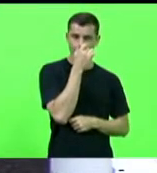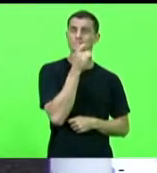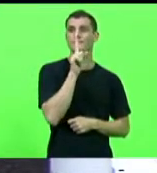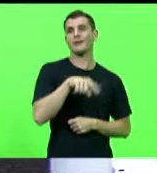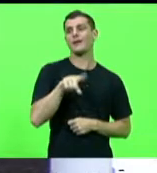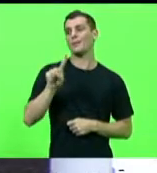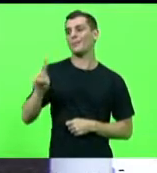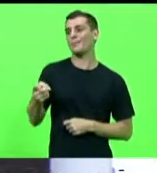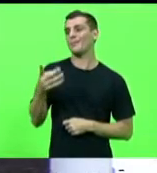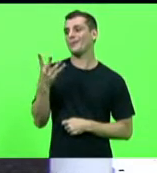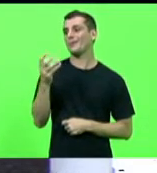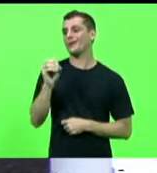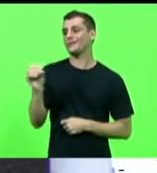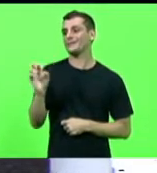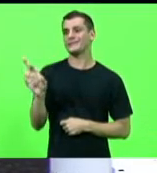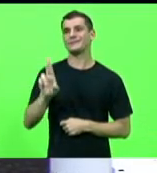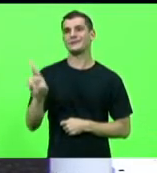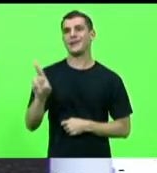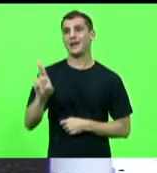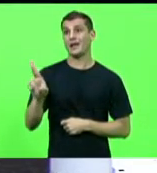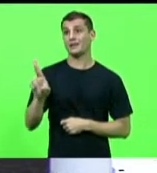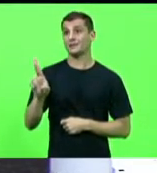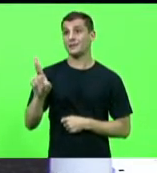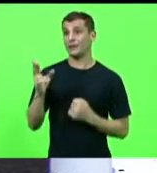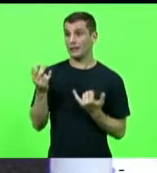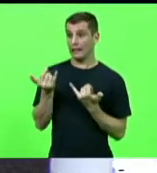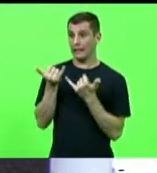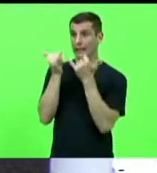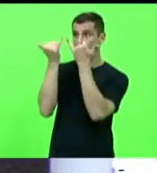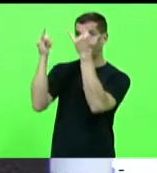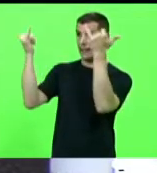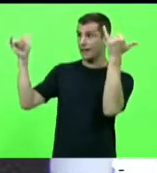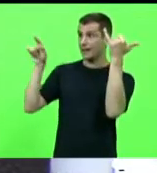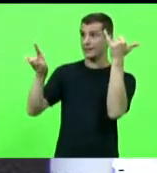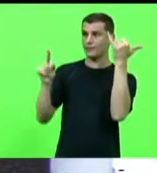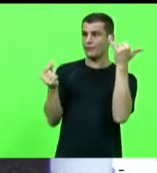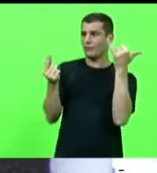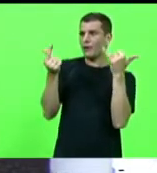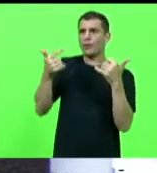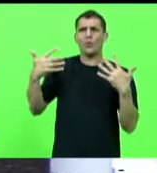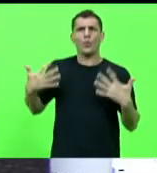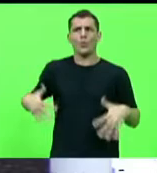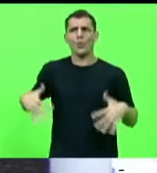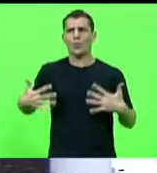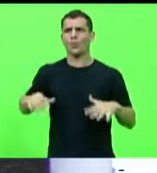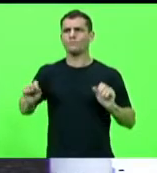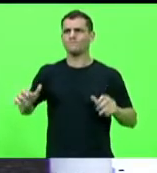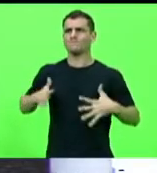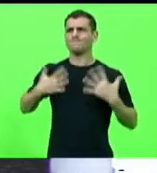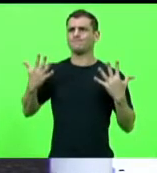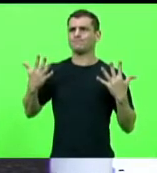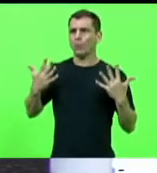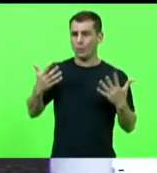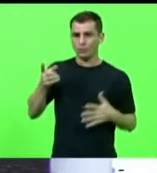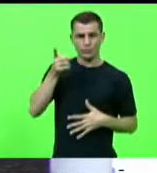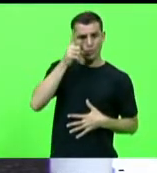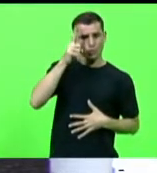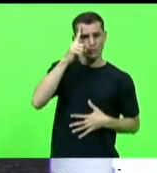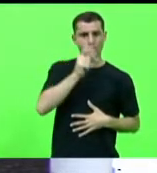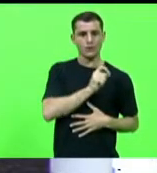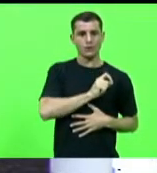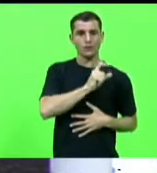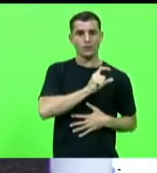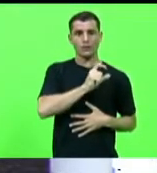R$ 1.400. Energia elétrica num valor assustador, sobe todo dia. Carga